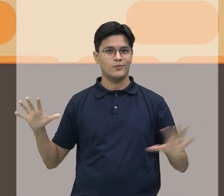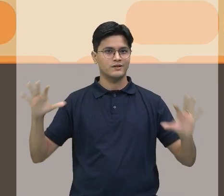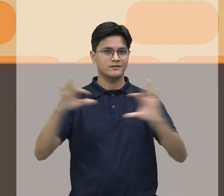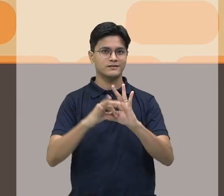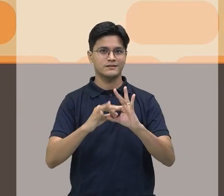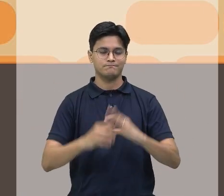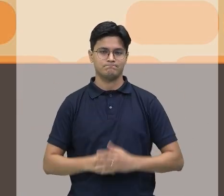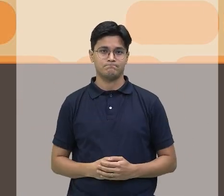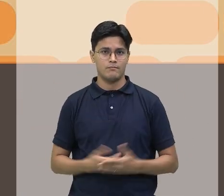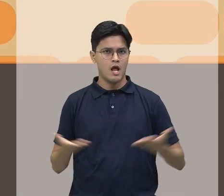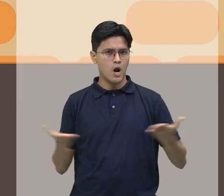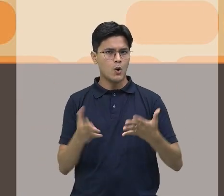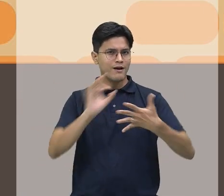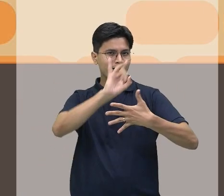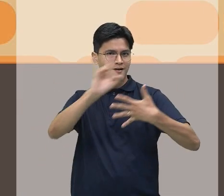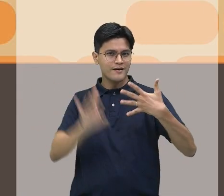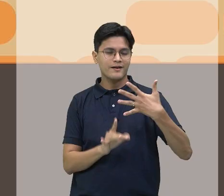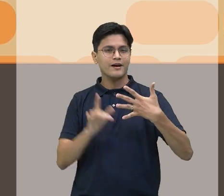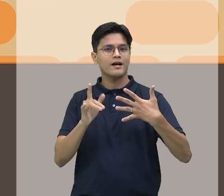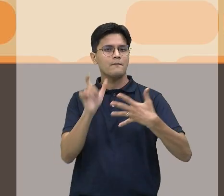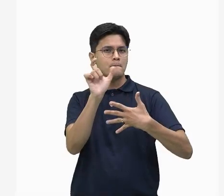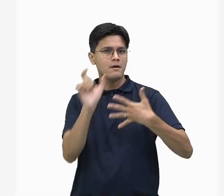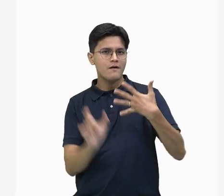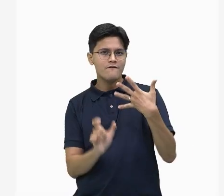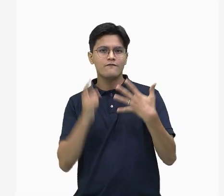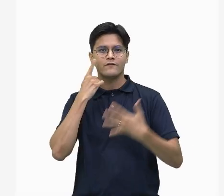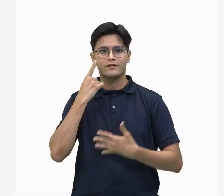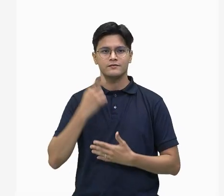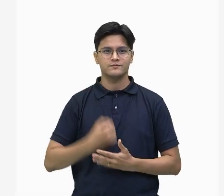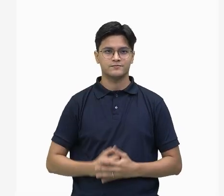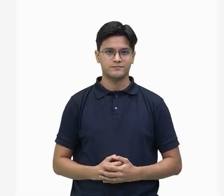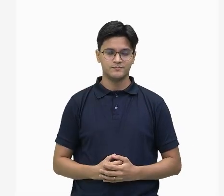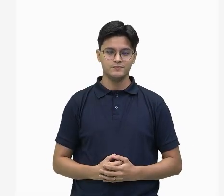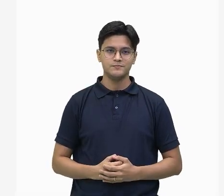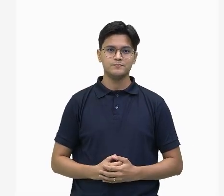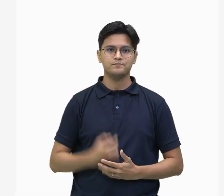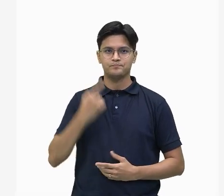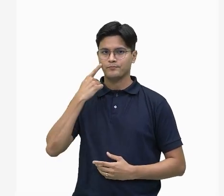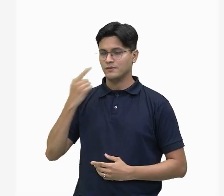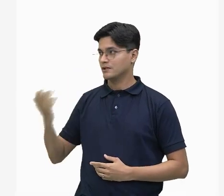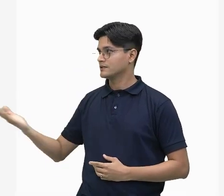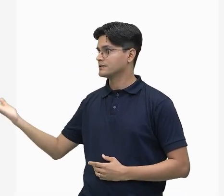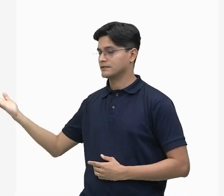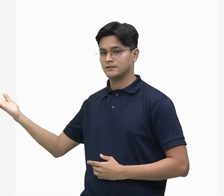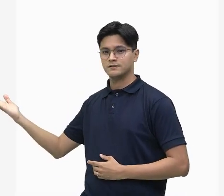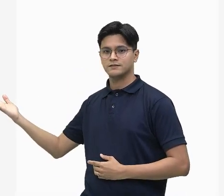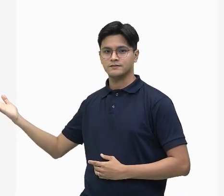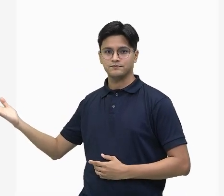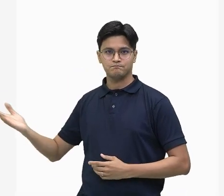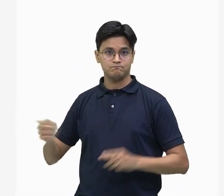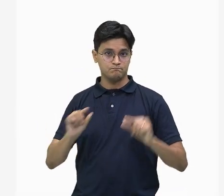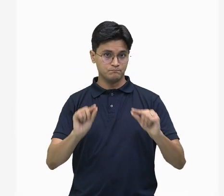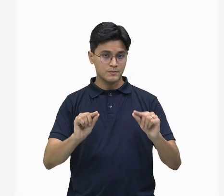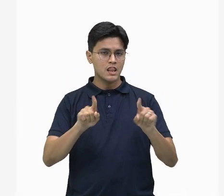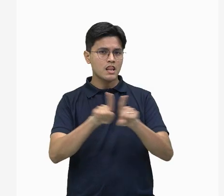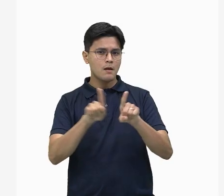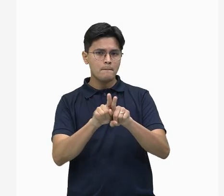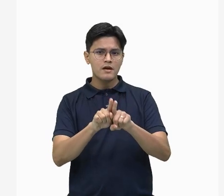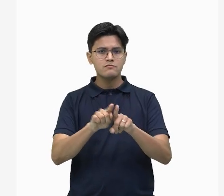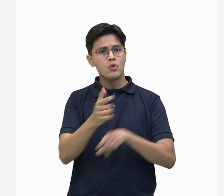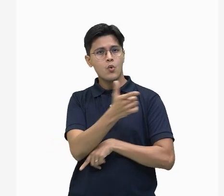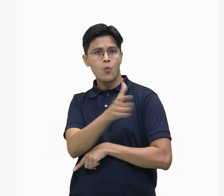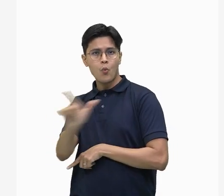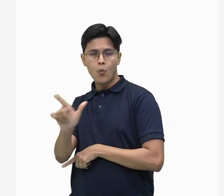uma delas aqui. Olha só a definição de linking words. Linking words, então, também chamada de connectors